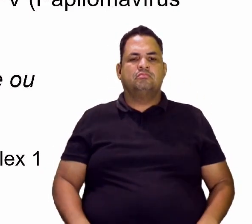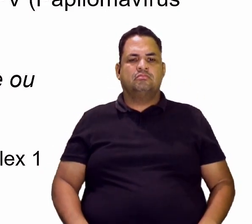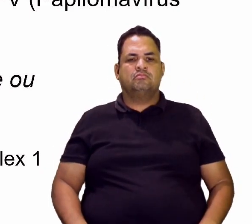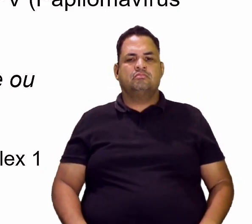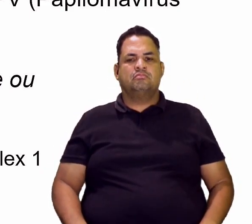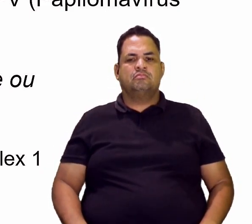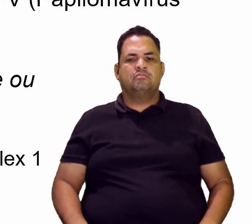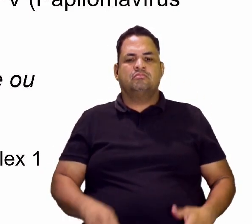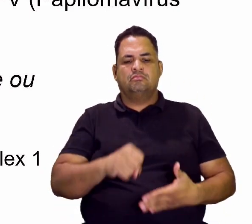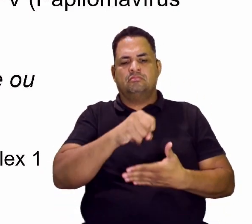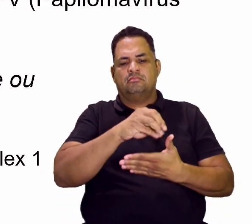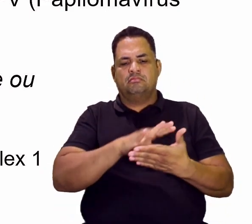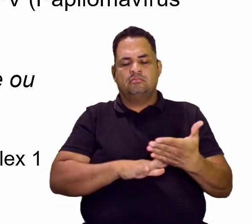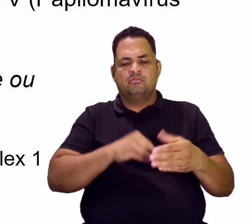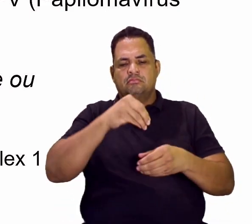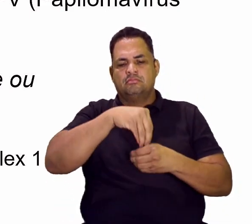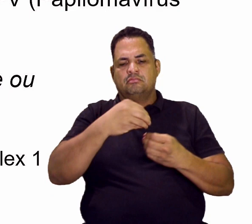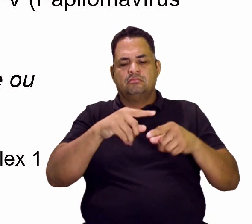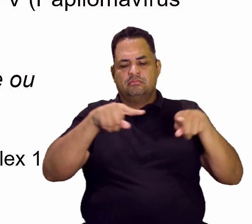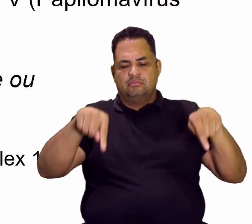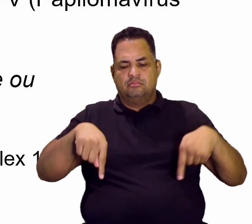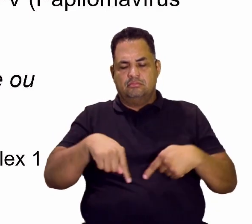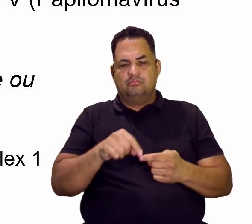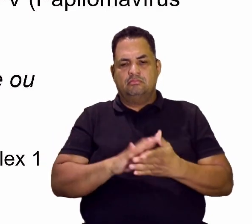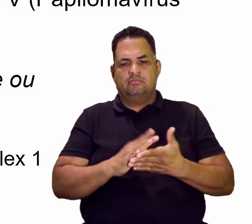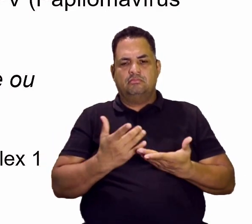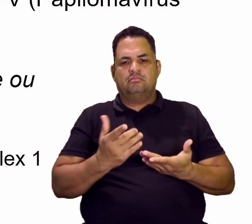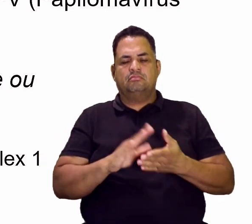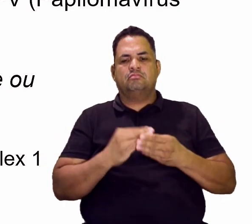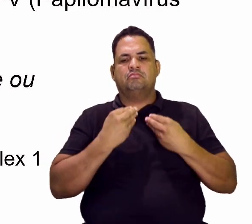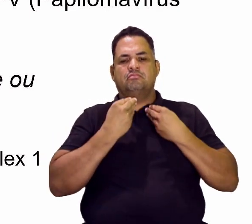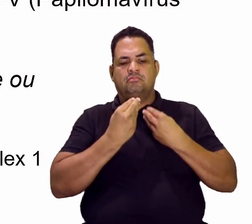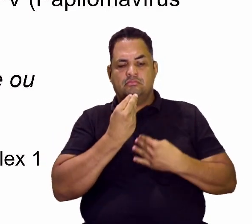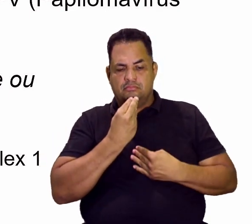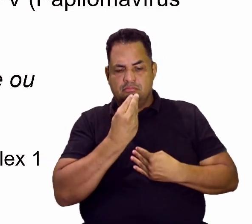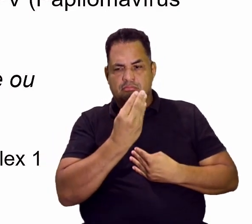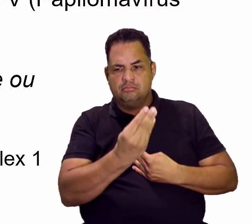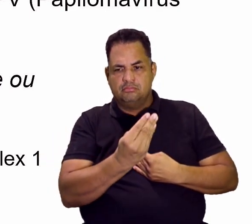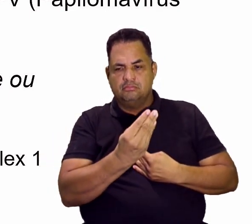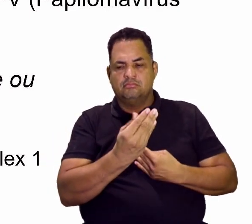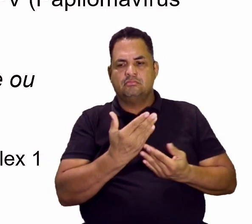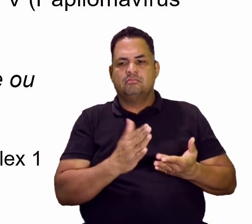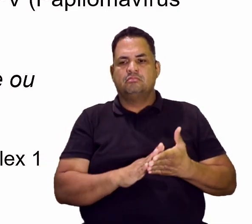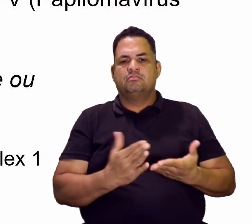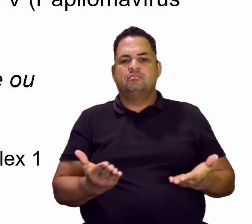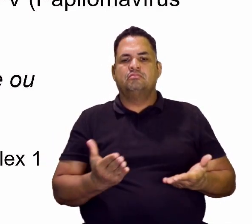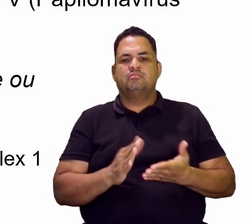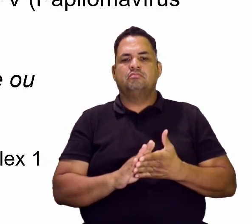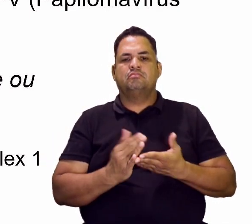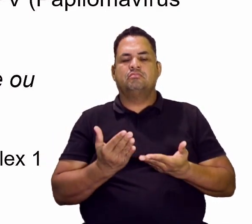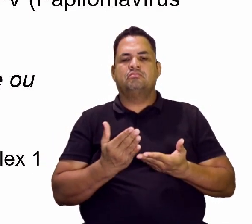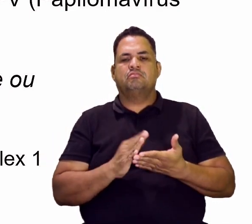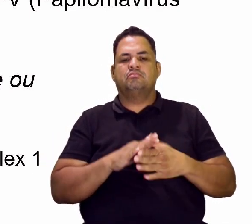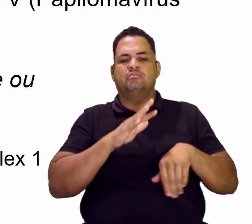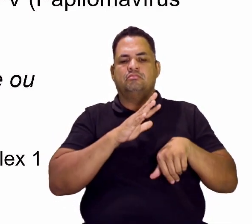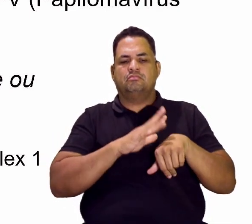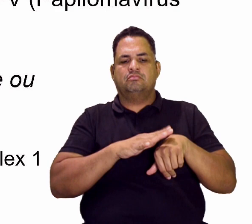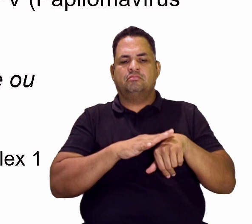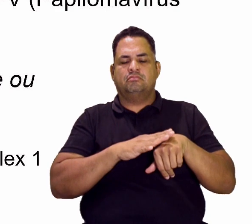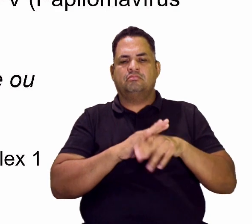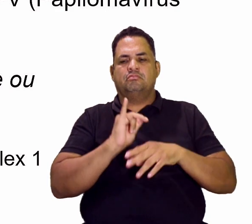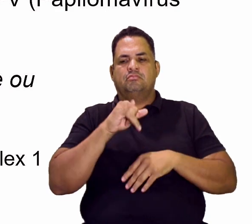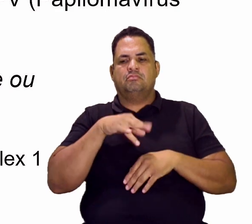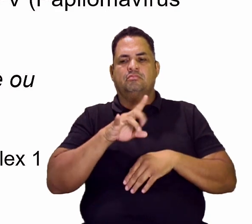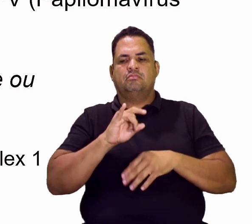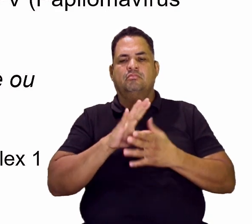a atividade extra-classe de vocês, onde a gente solicitou para vocês falarem sobre doenças infecciosas, né?